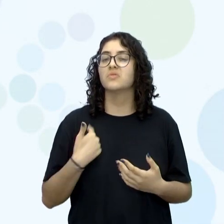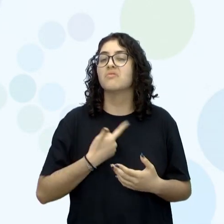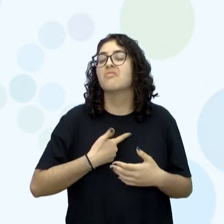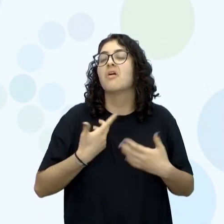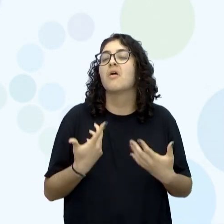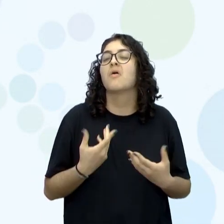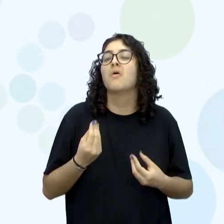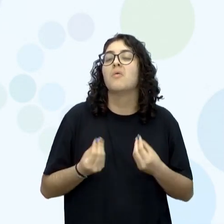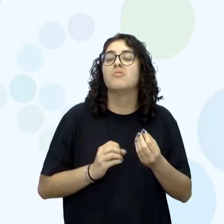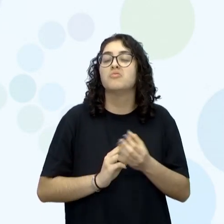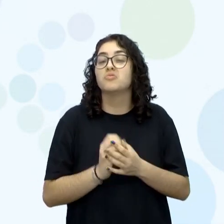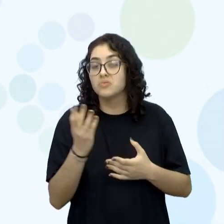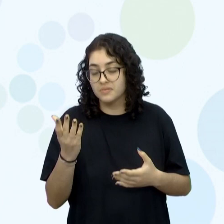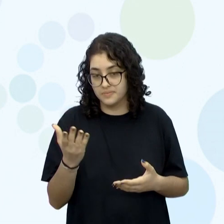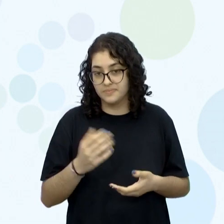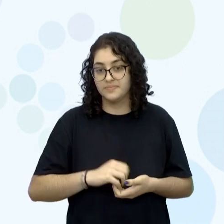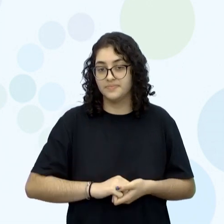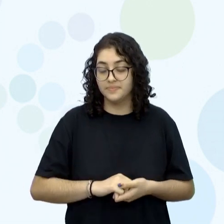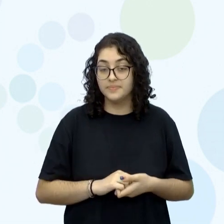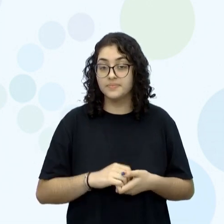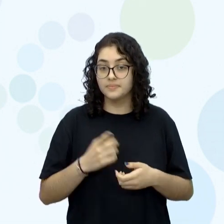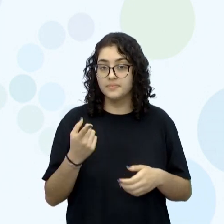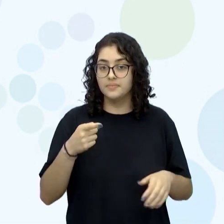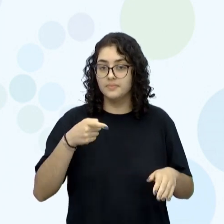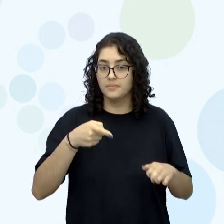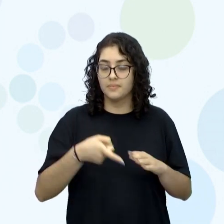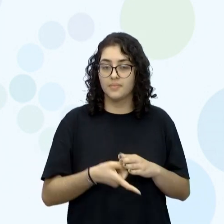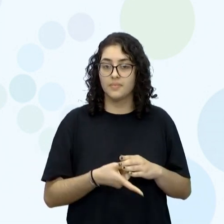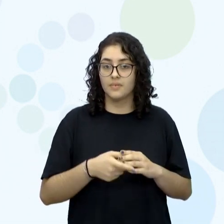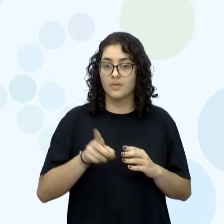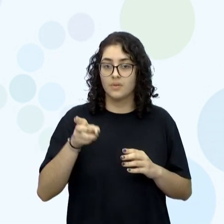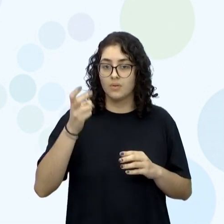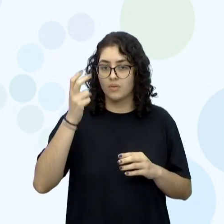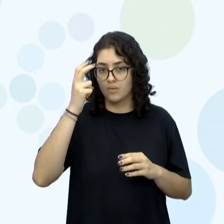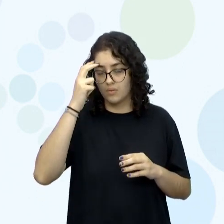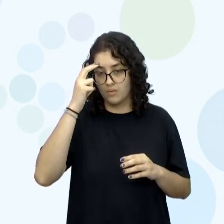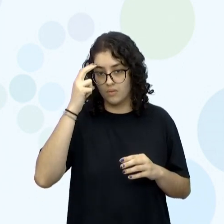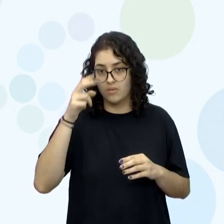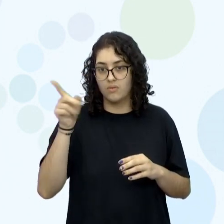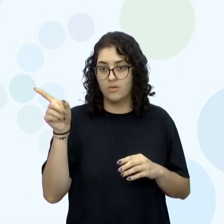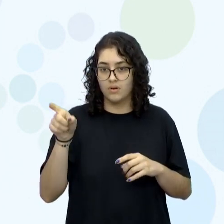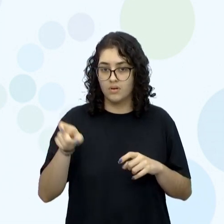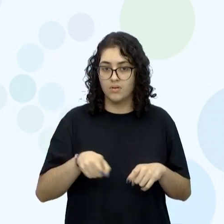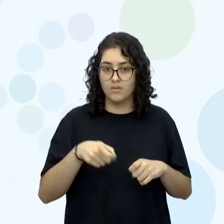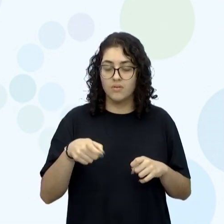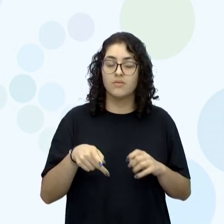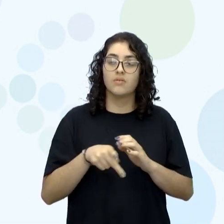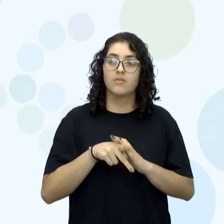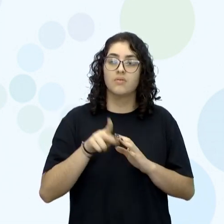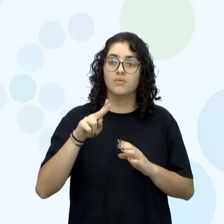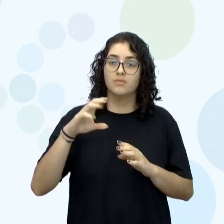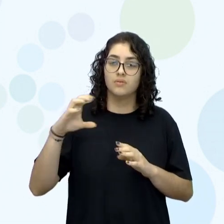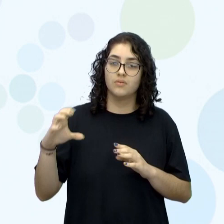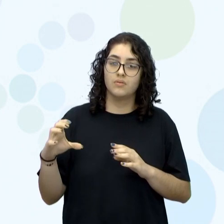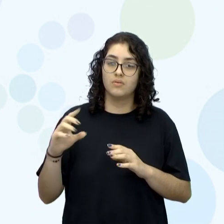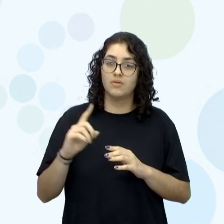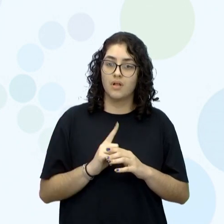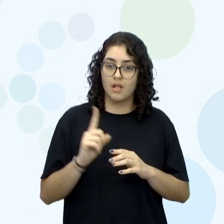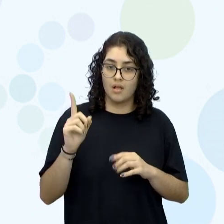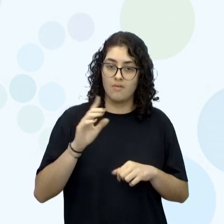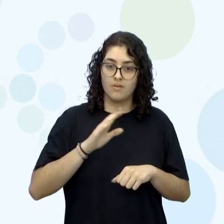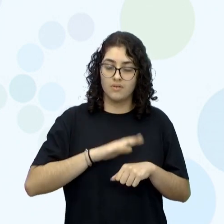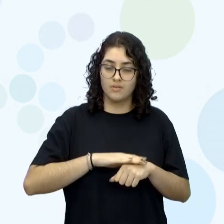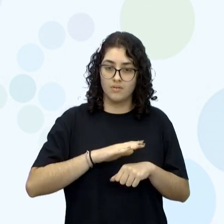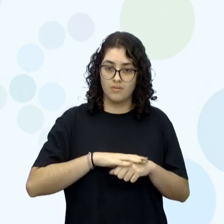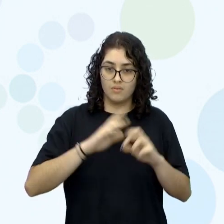de onde viemos. Então, o nosso aprofundamento é a cultura do solo do campo à cidade, a unidade curricular é a ação humana e as